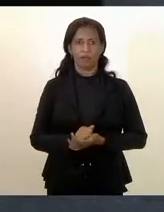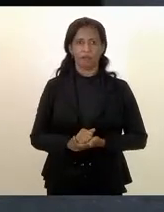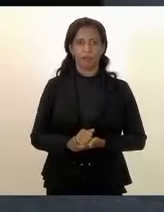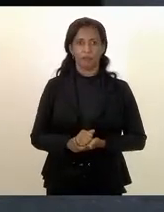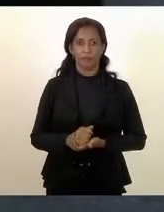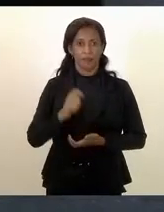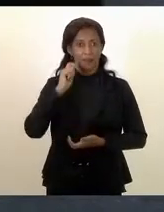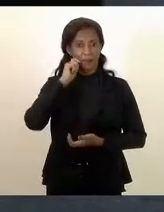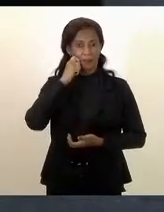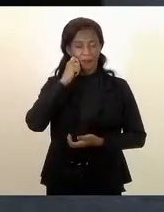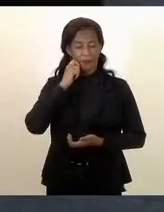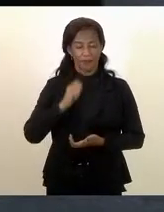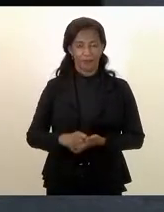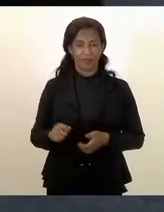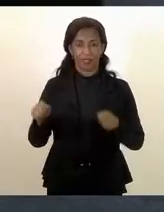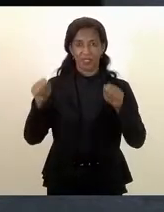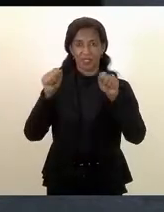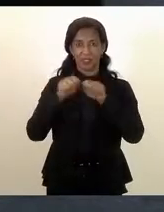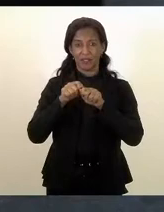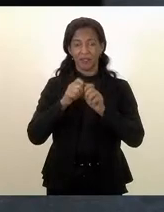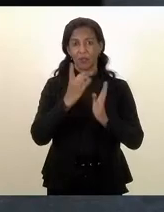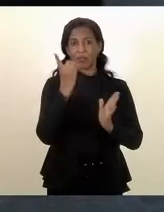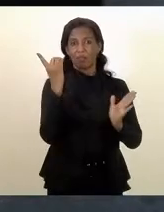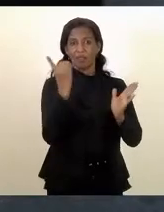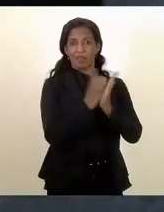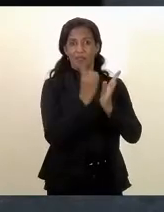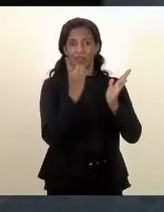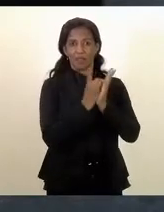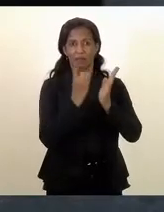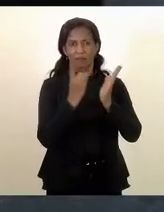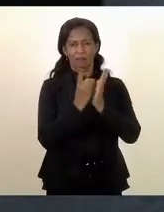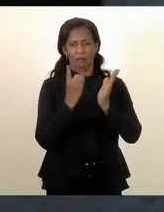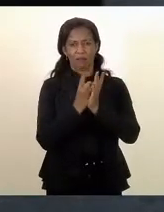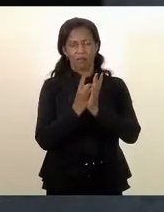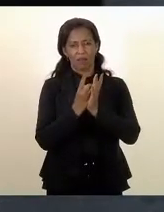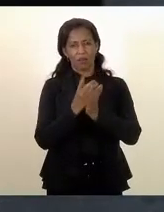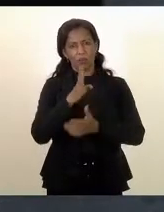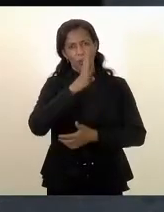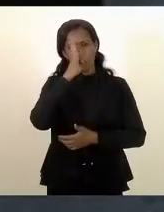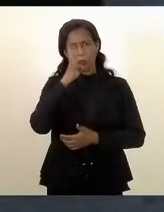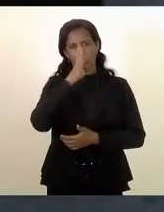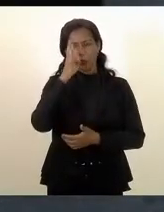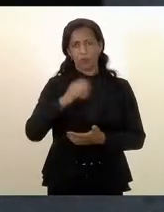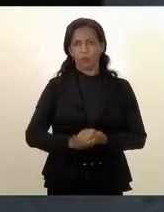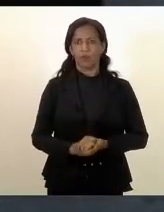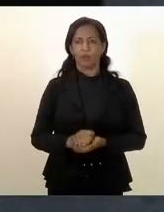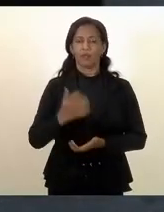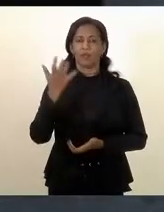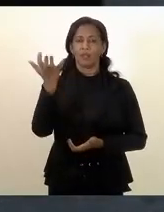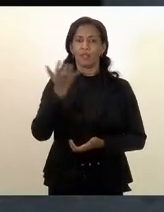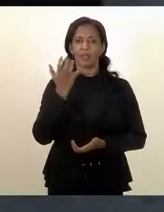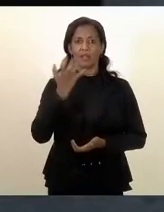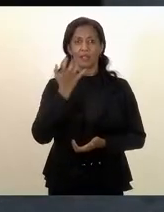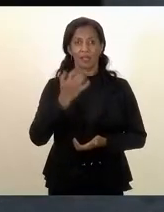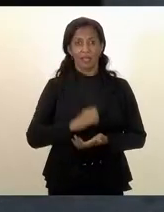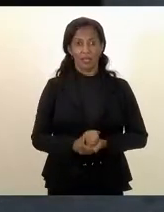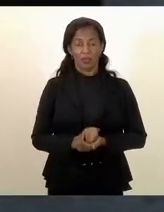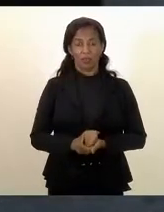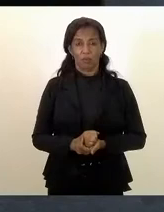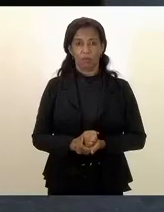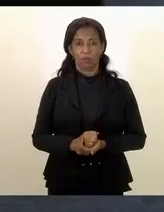Eduardo Paes que fez um decreto absurdo tá querendo condenar